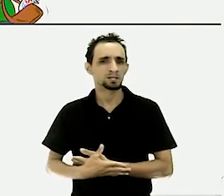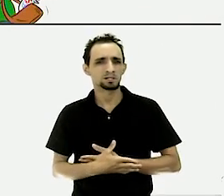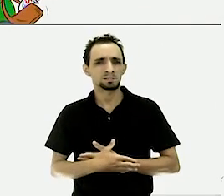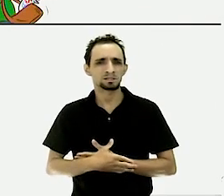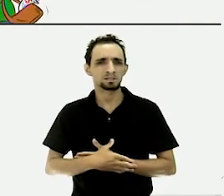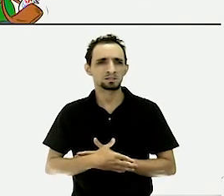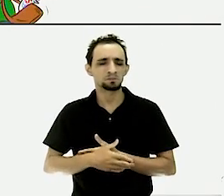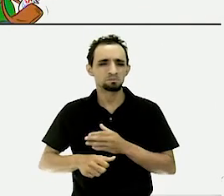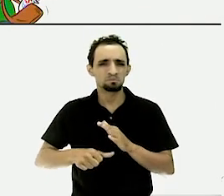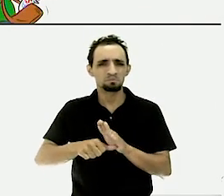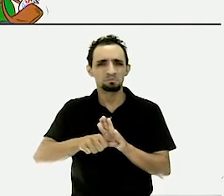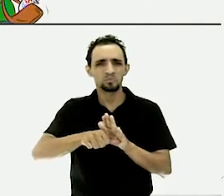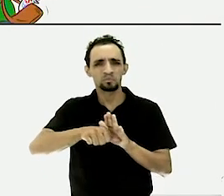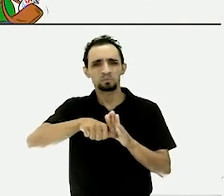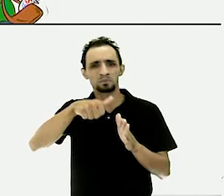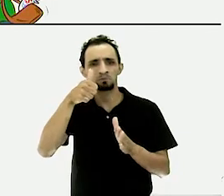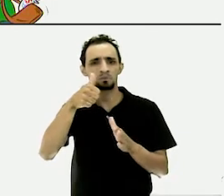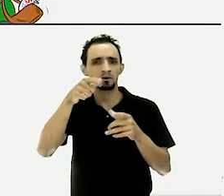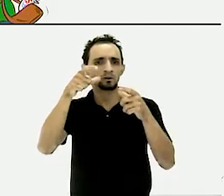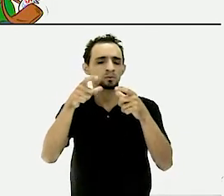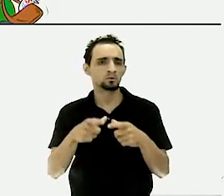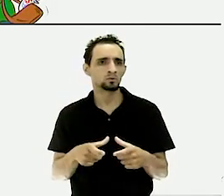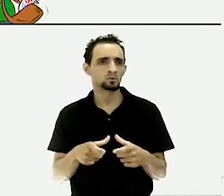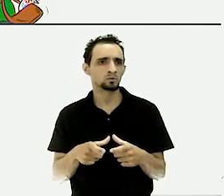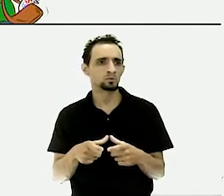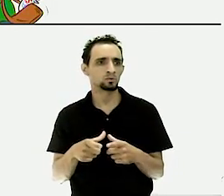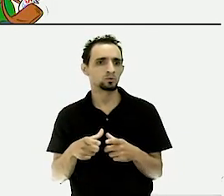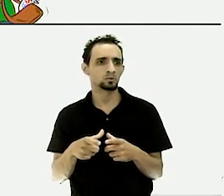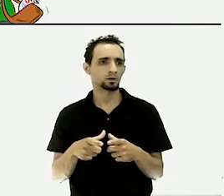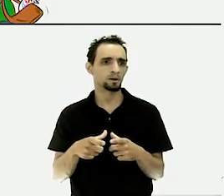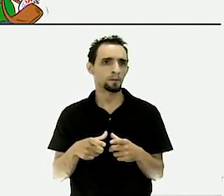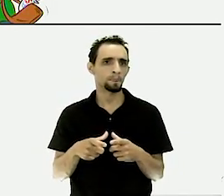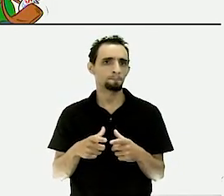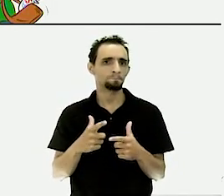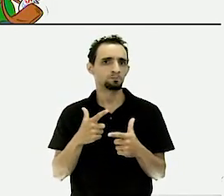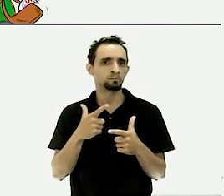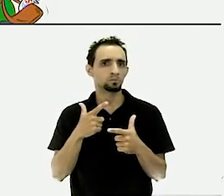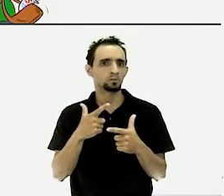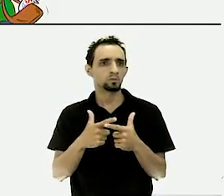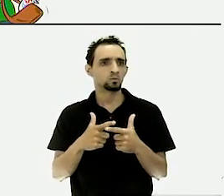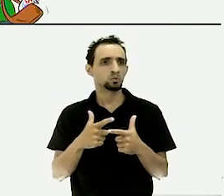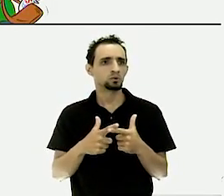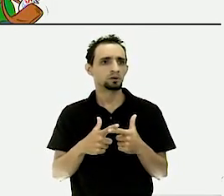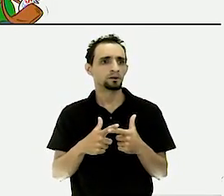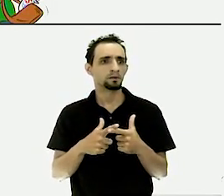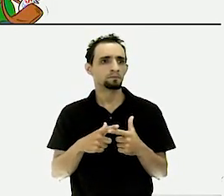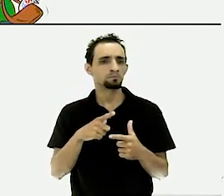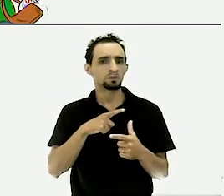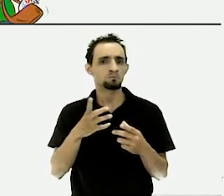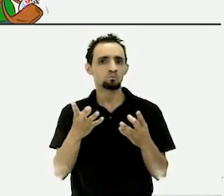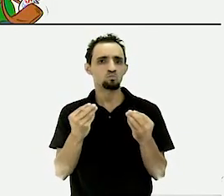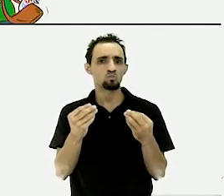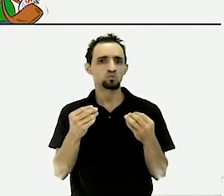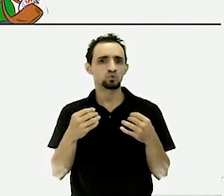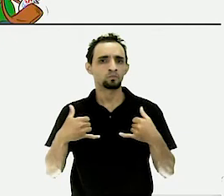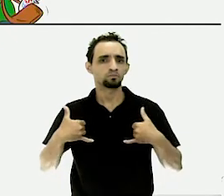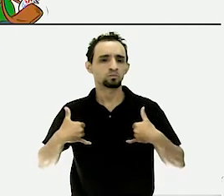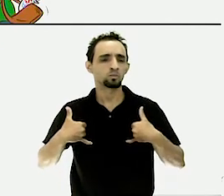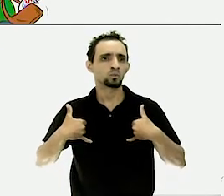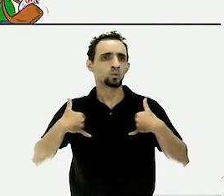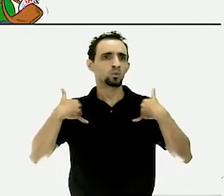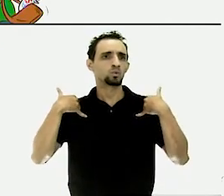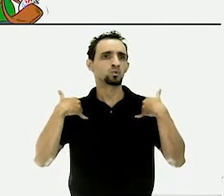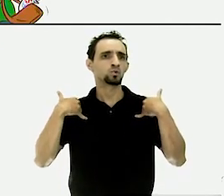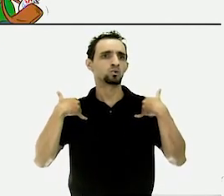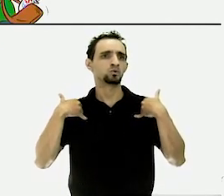Agudos, nós fomos para o treinamento com a equipe lá de Bauru. E para que as pessoas tenham noção, né, aqueles que